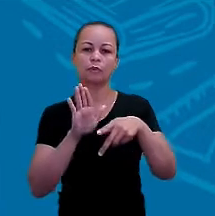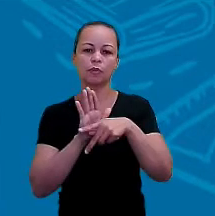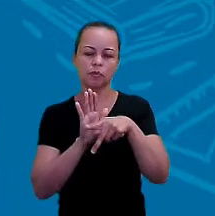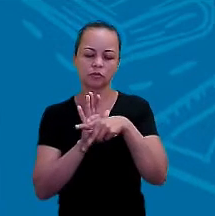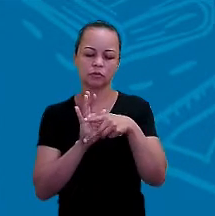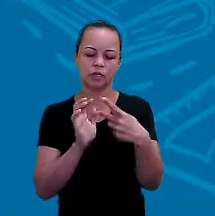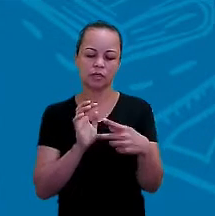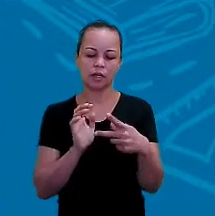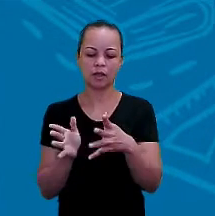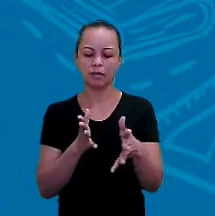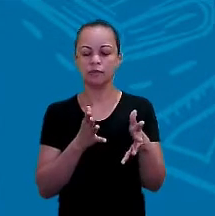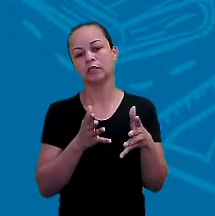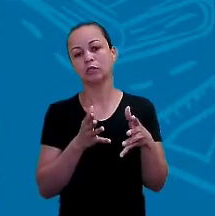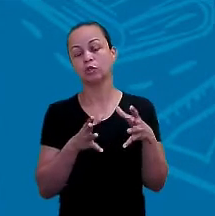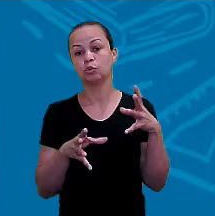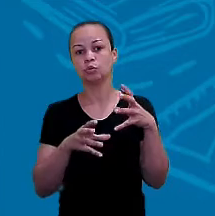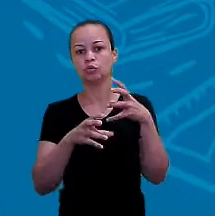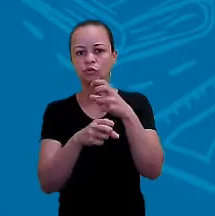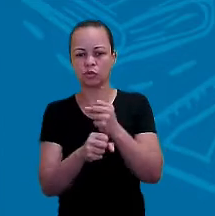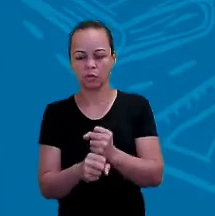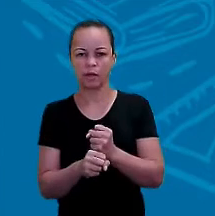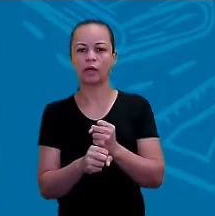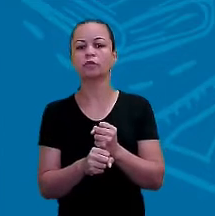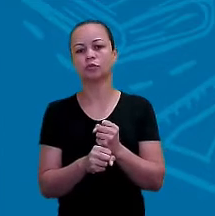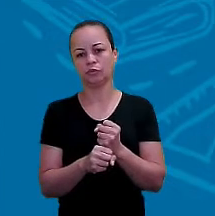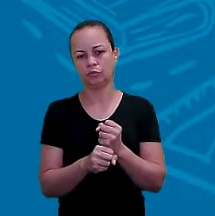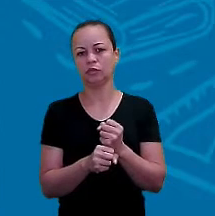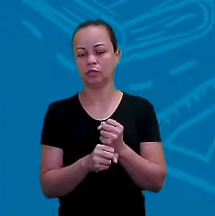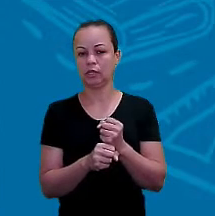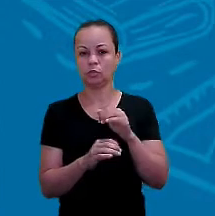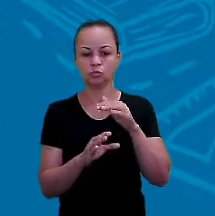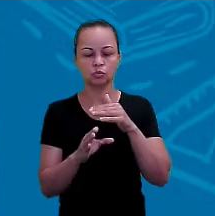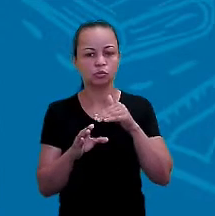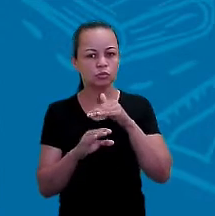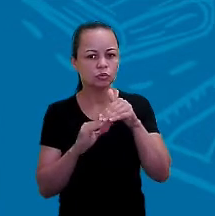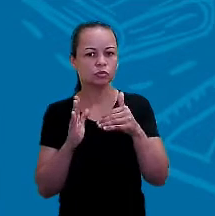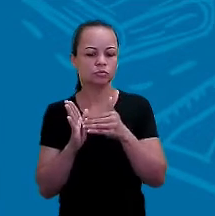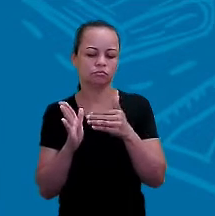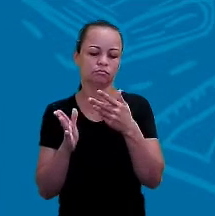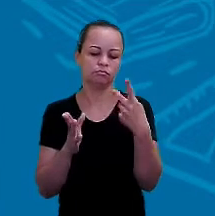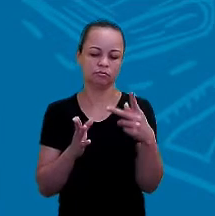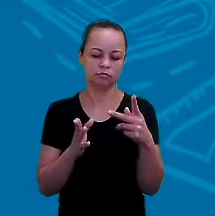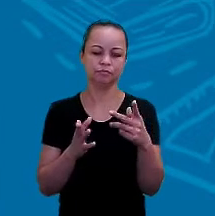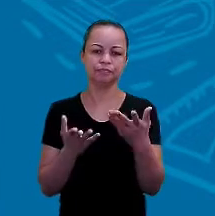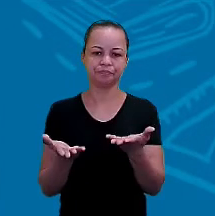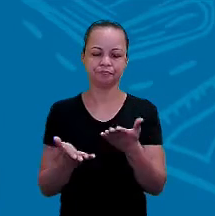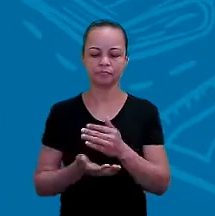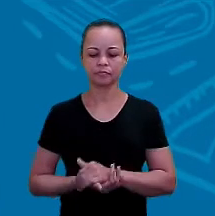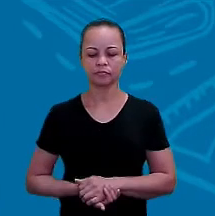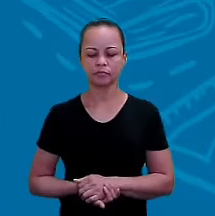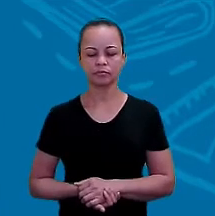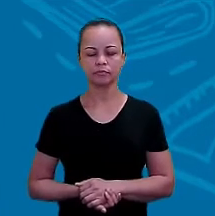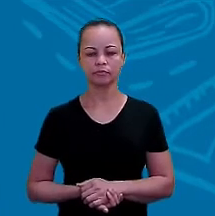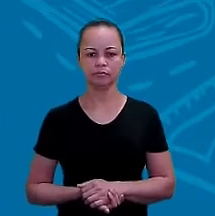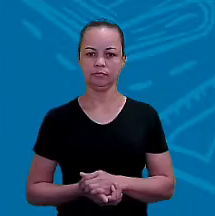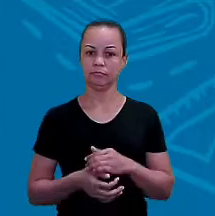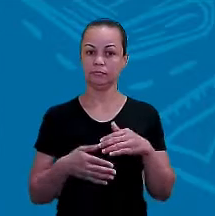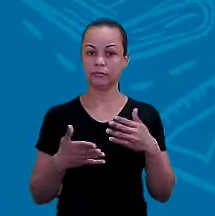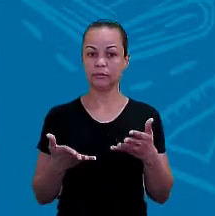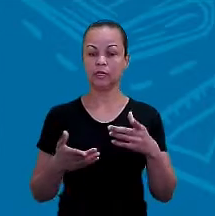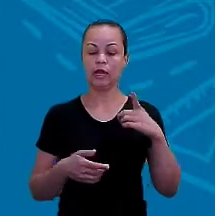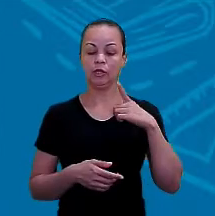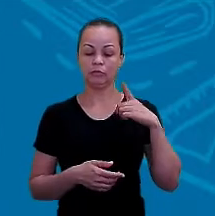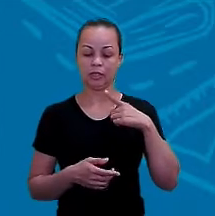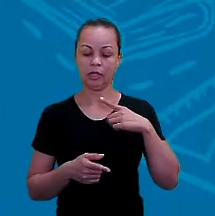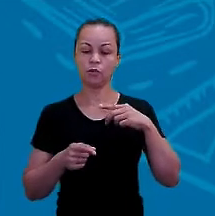em que todos os dados são somados que compõem um todo de um dado aspecto da realidade. E aí, ó, eu